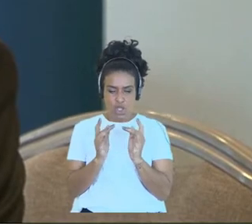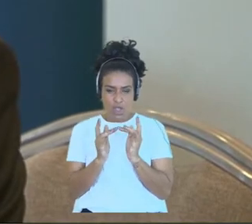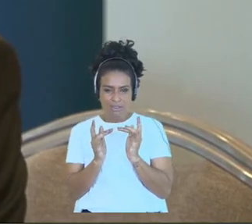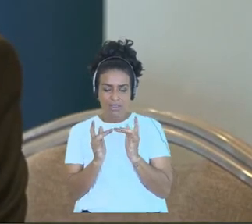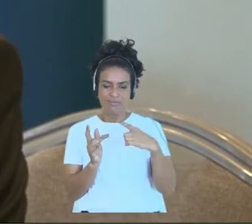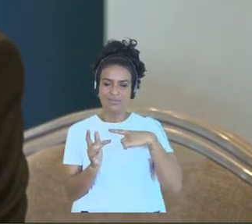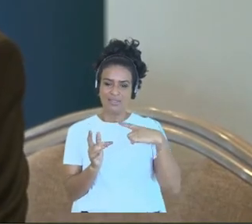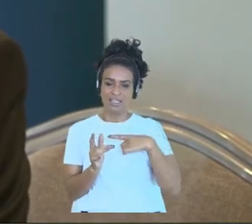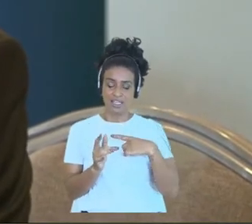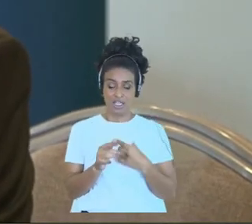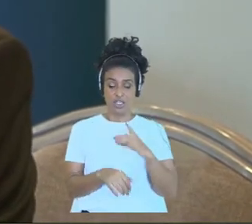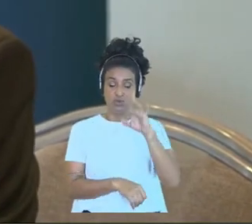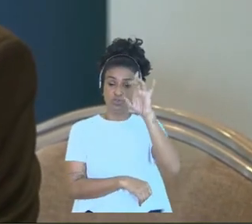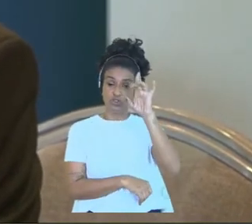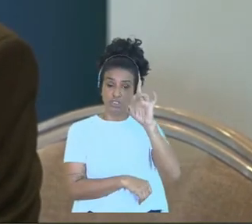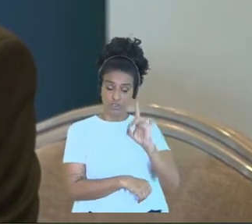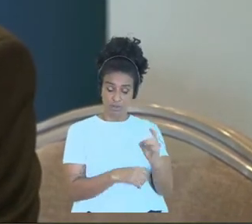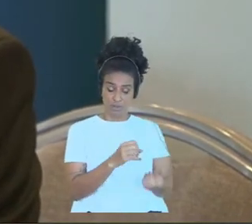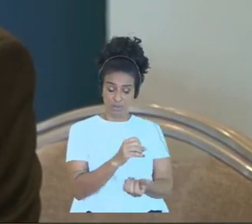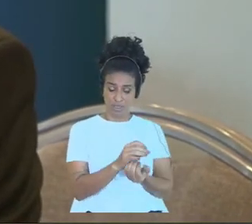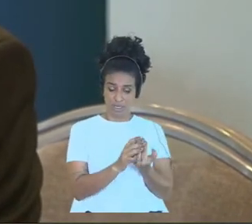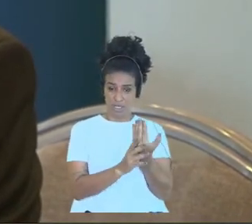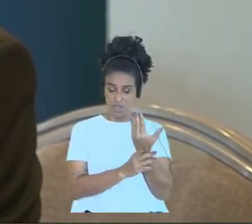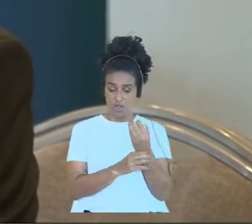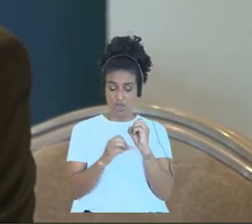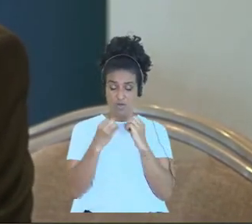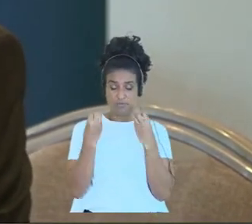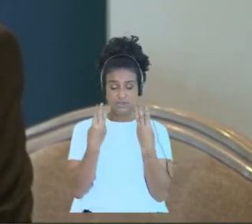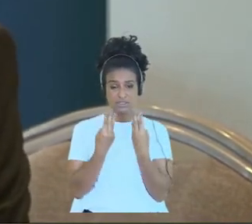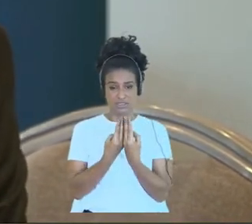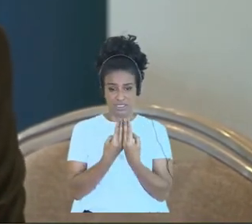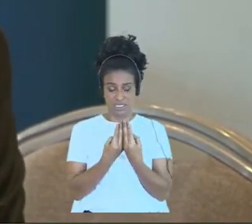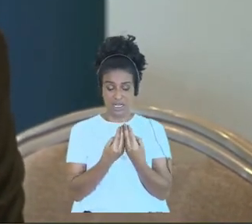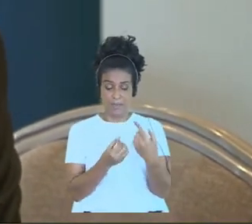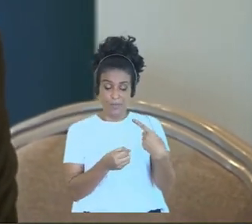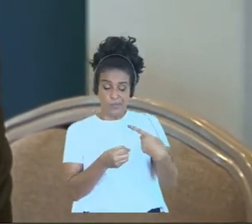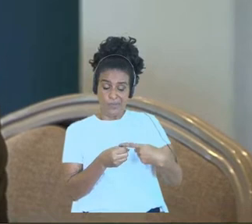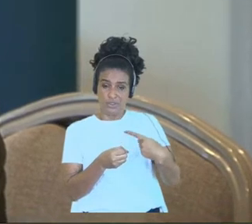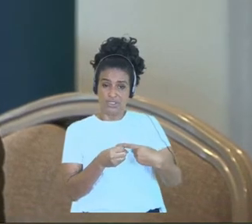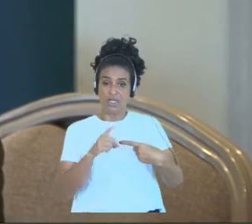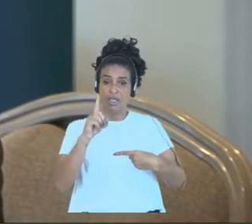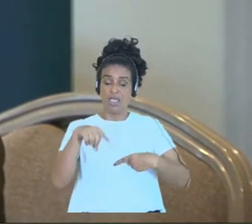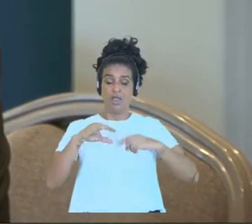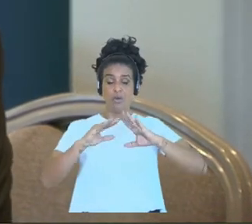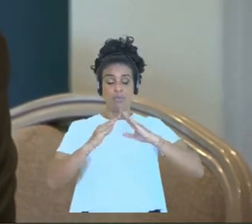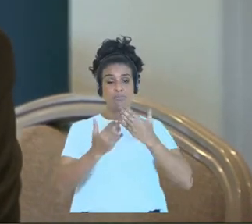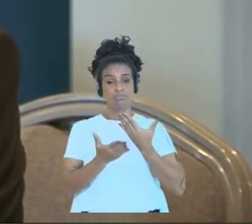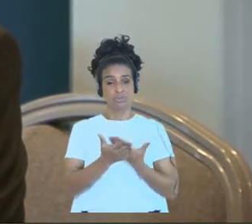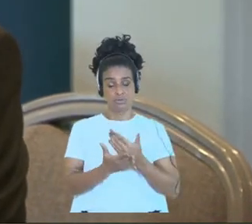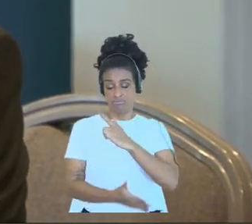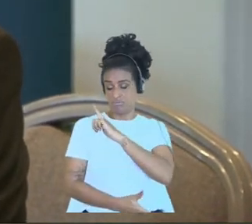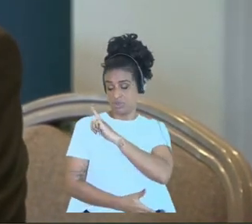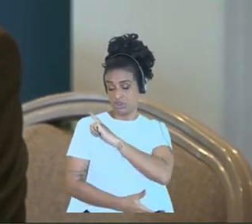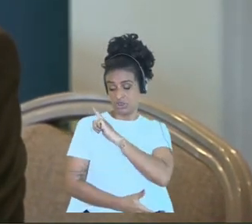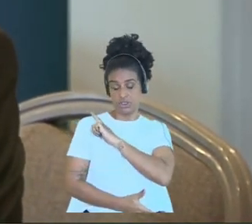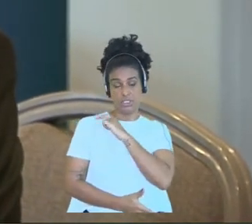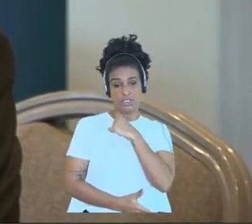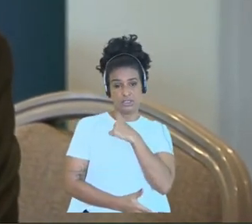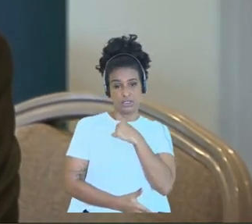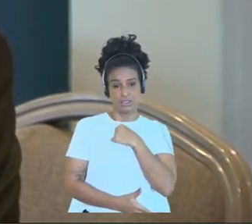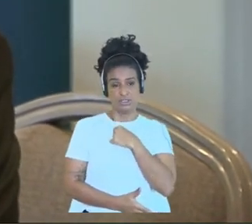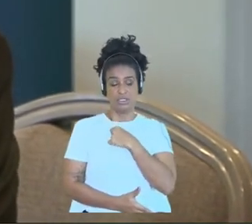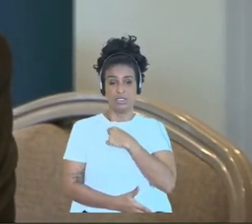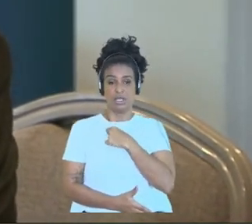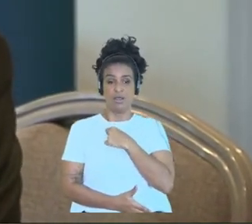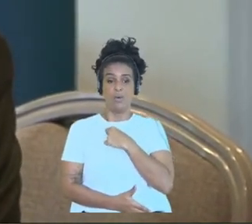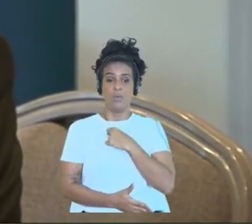diretor e fundador da Oficina Municipal, que é uma escola de cidadania e gestão pública. Então, eu desde logo queria